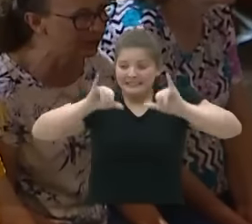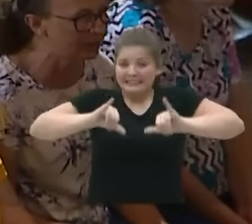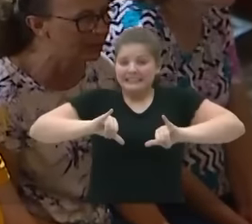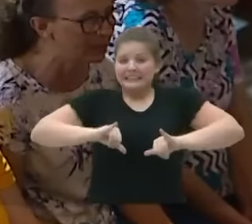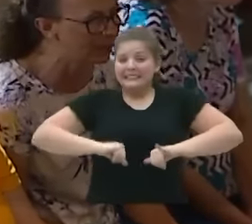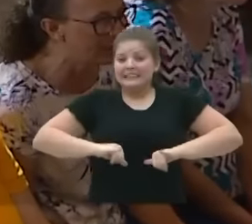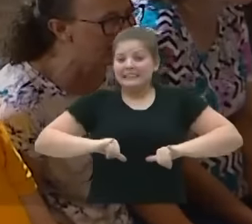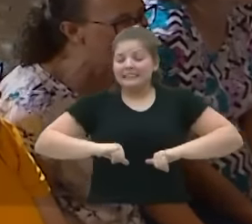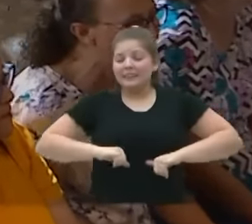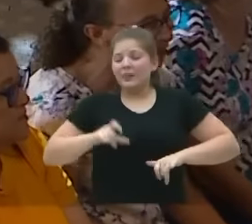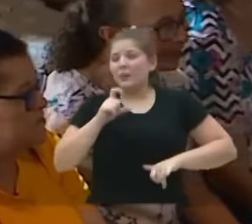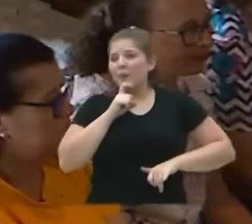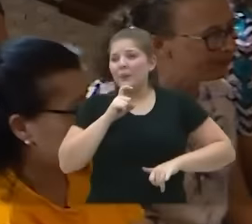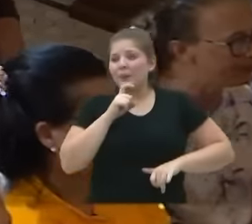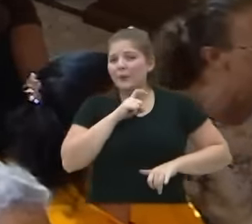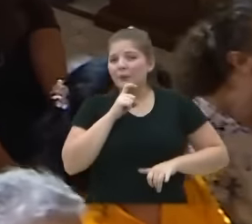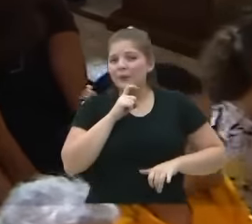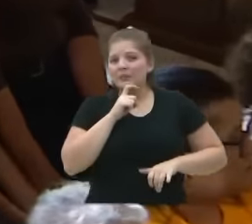fria